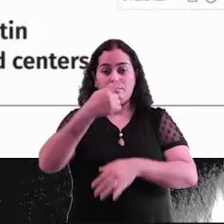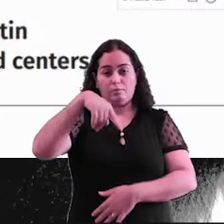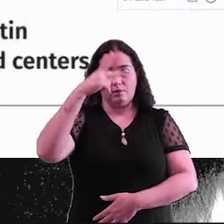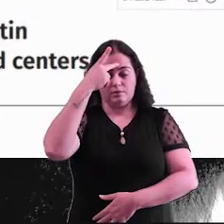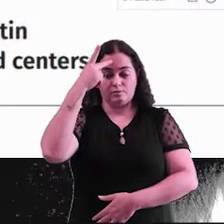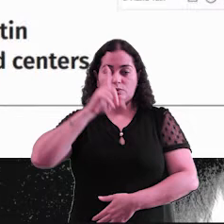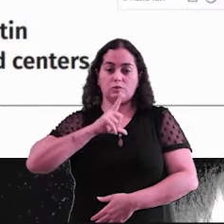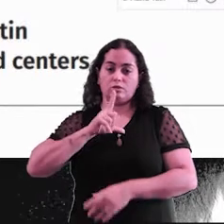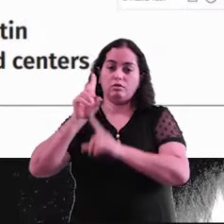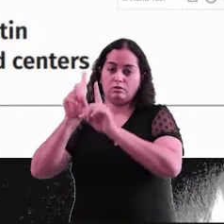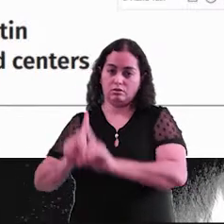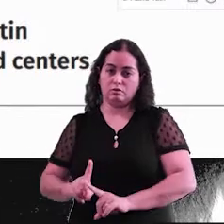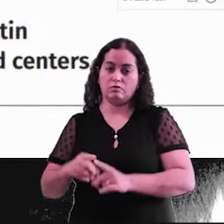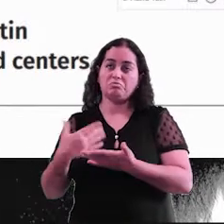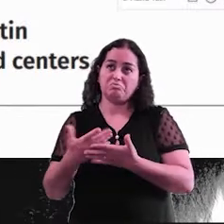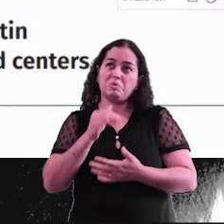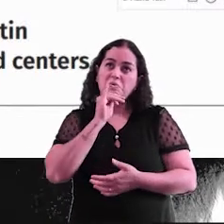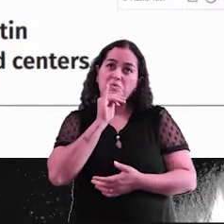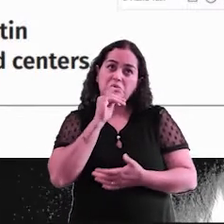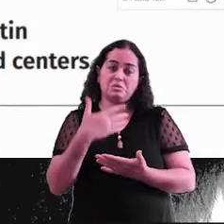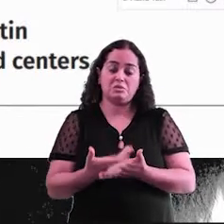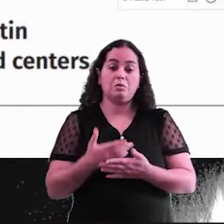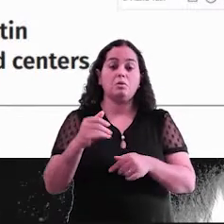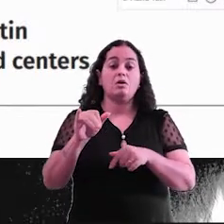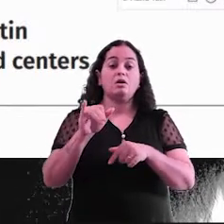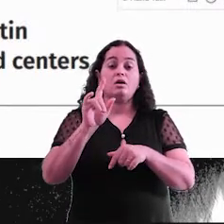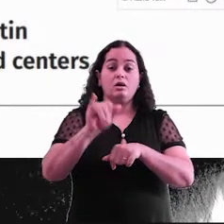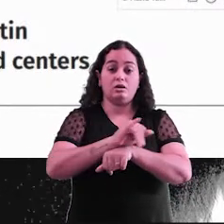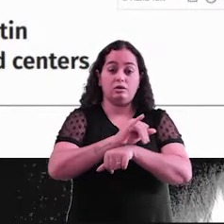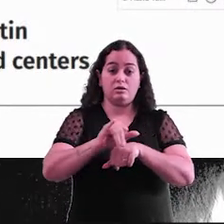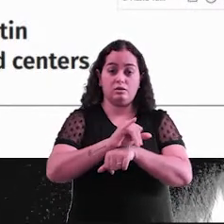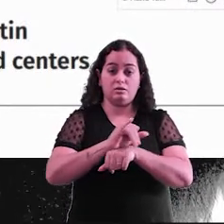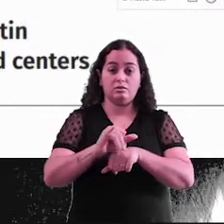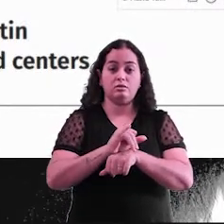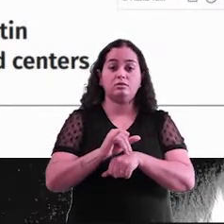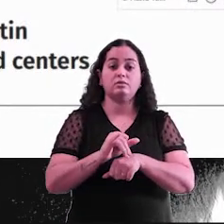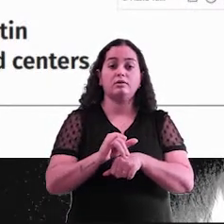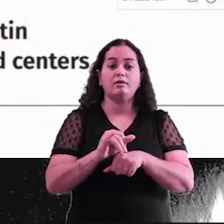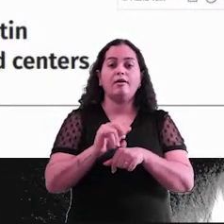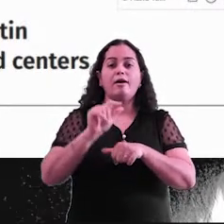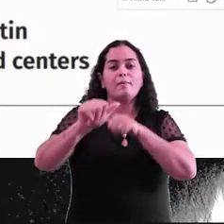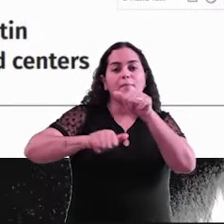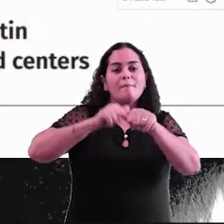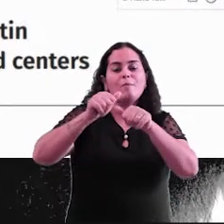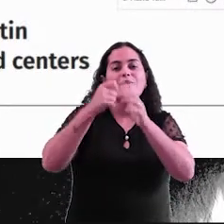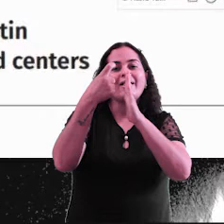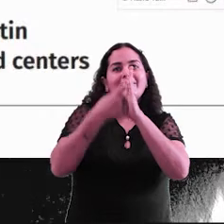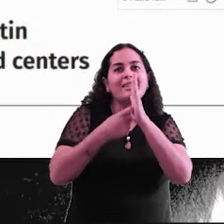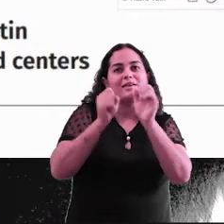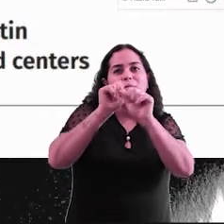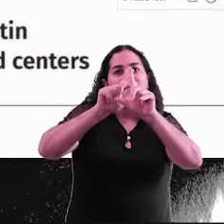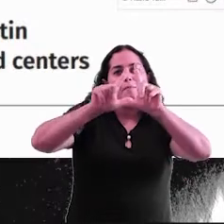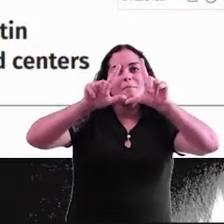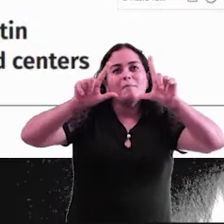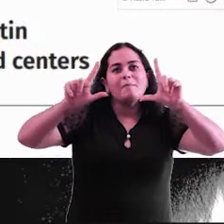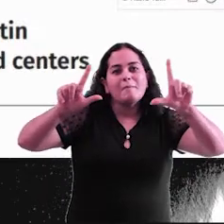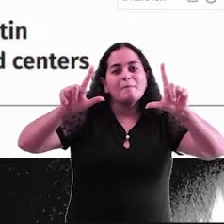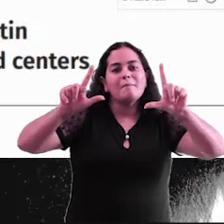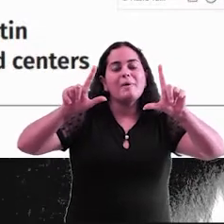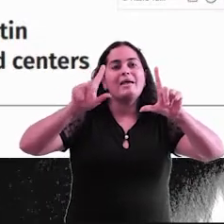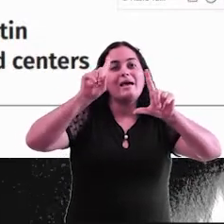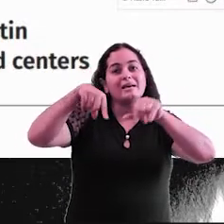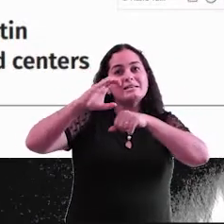o tamanho do texto, colocar em escala de cinza, alto contraste, fundo claro, sublinhar links,